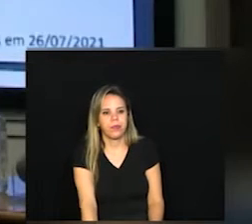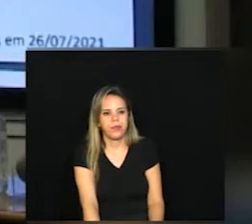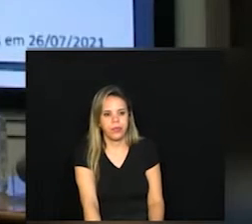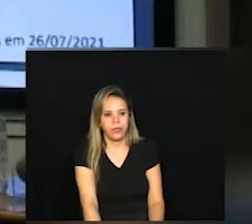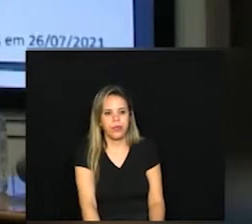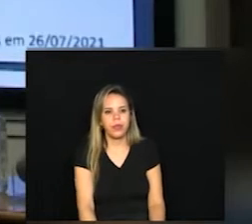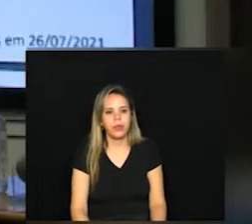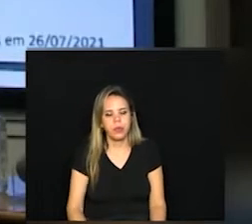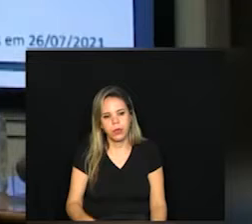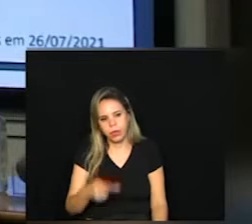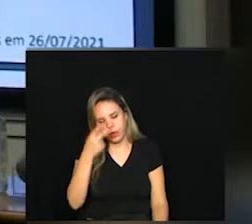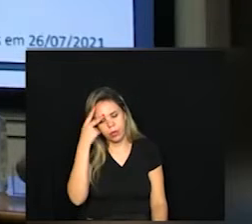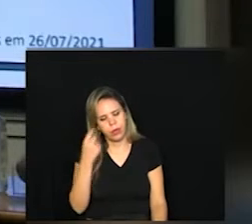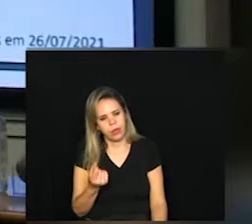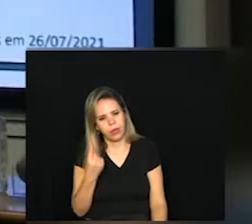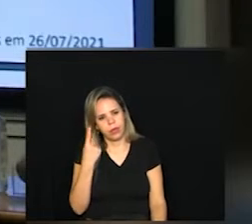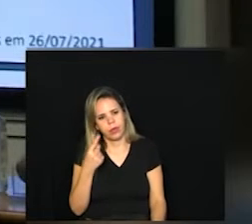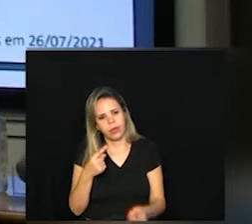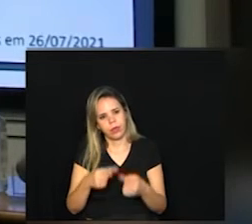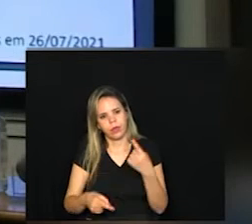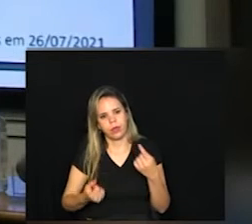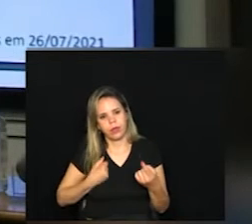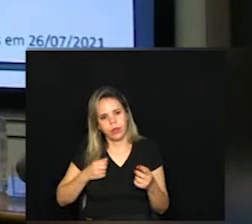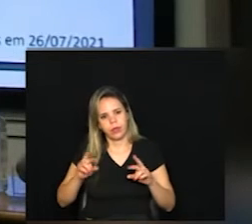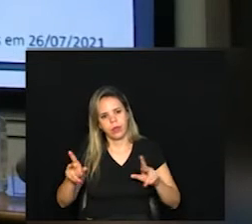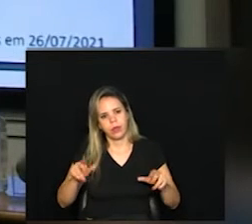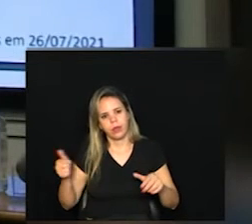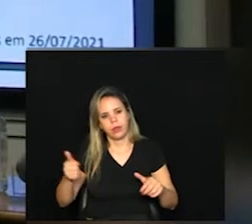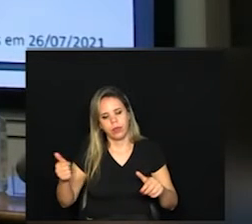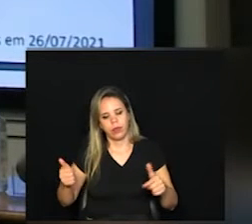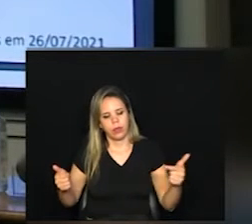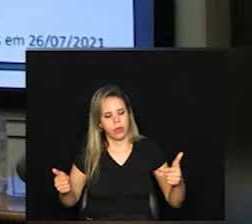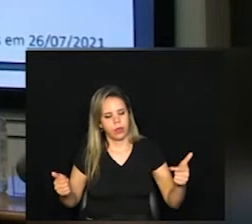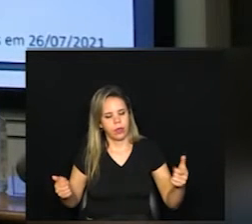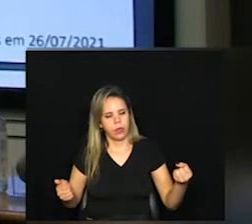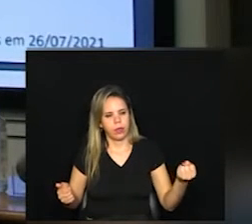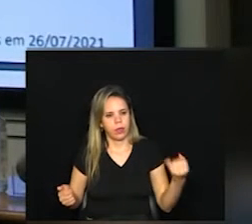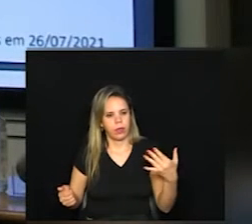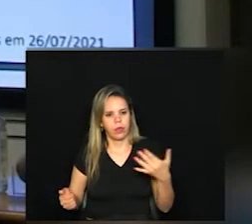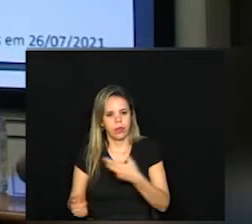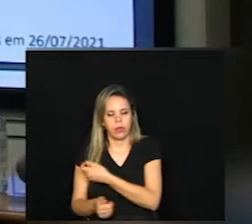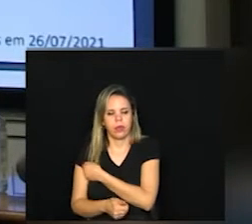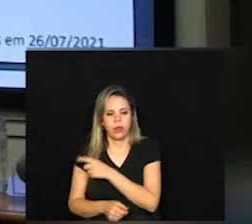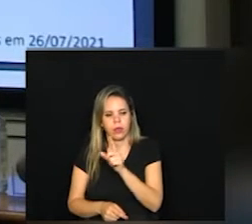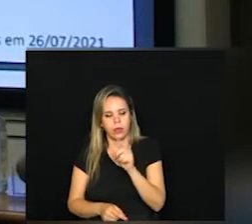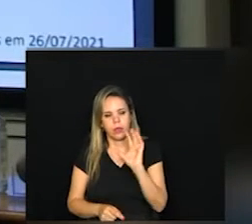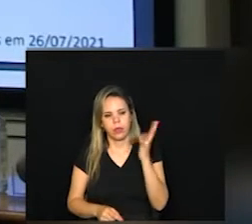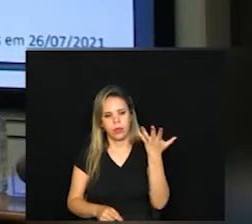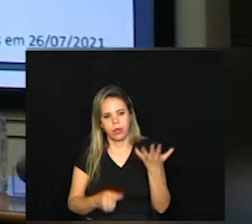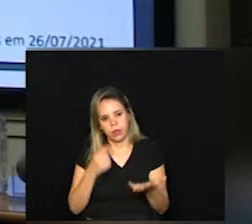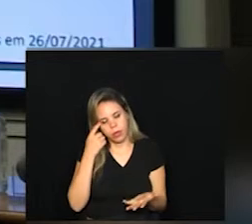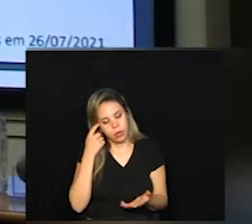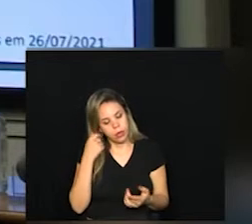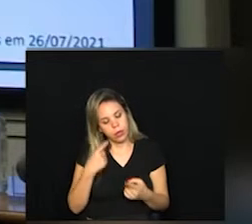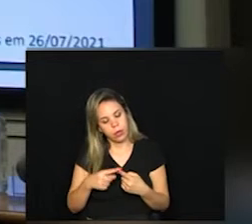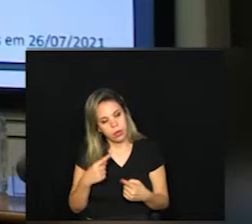Às vezes as pessoas estranham tanta diferença entre a primeira e a segunda dose. Isso acontece